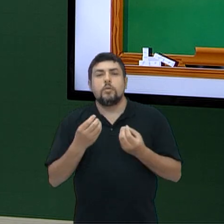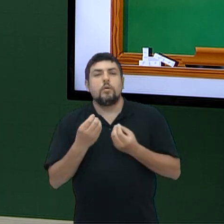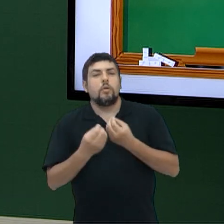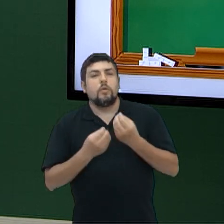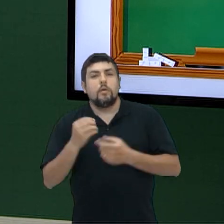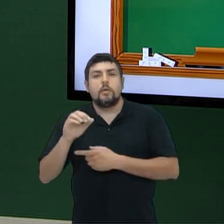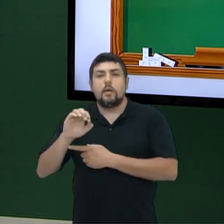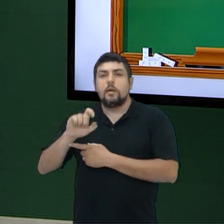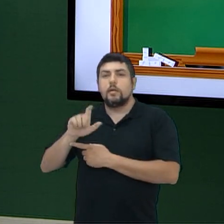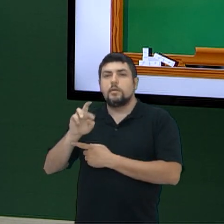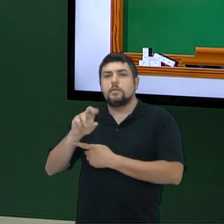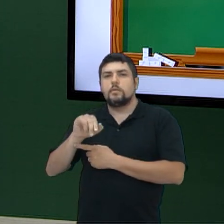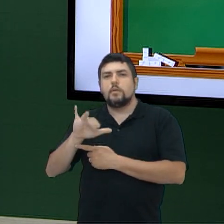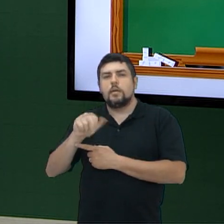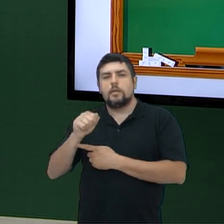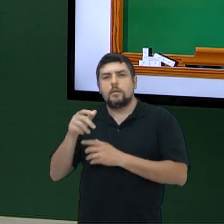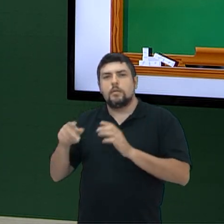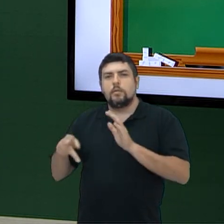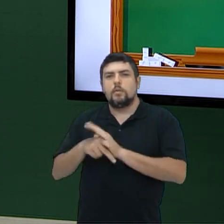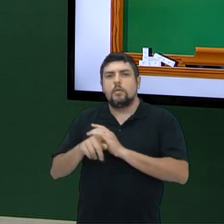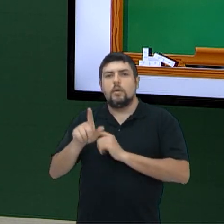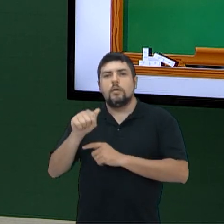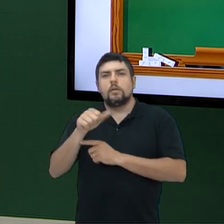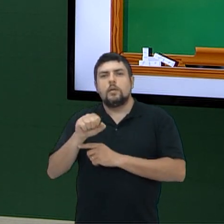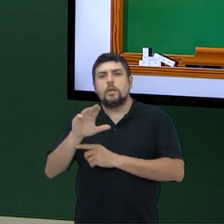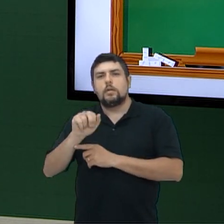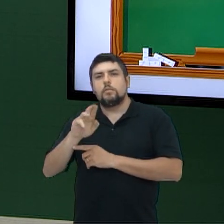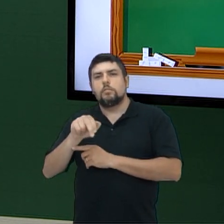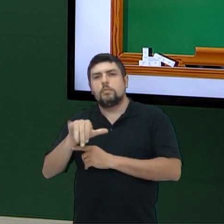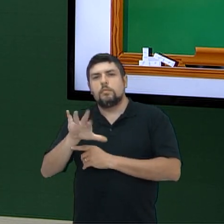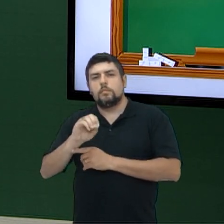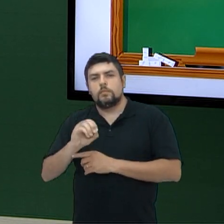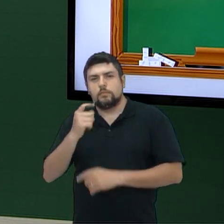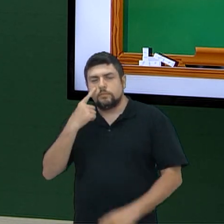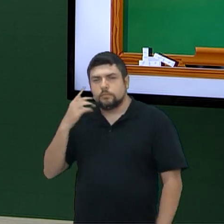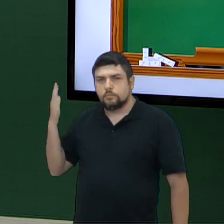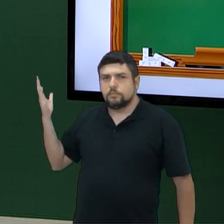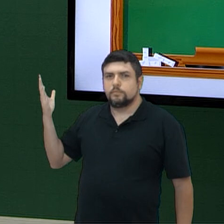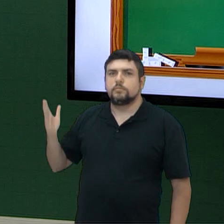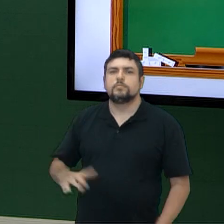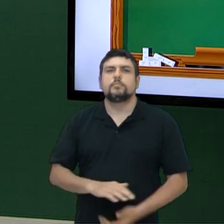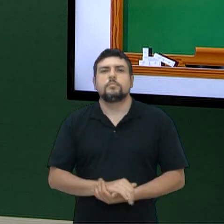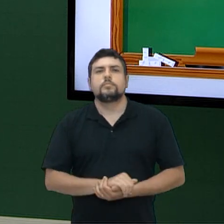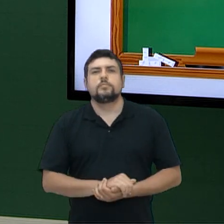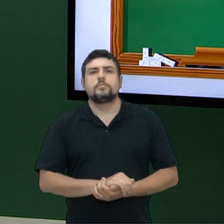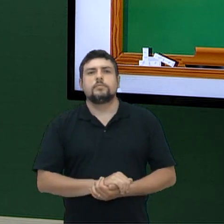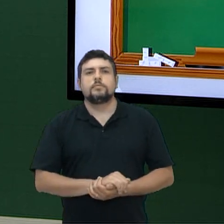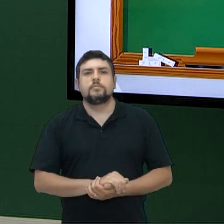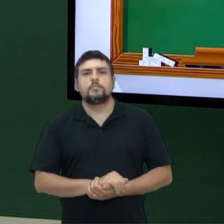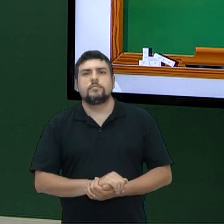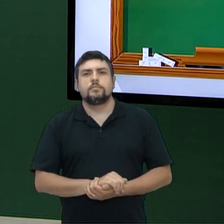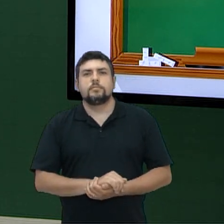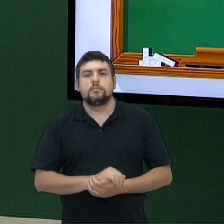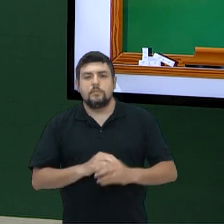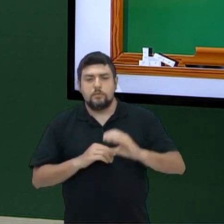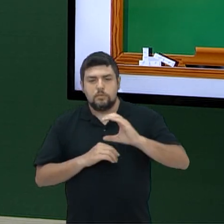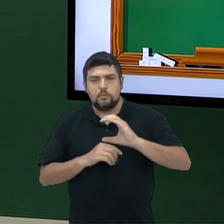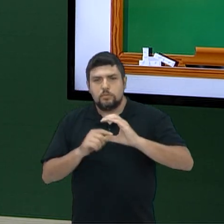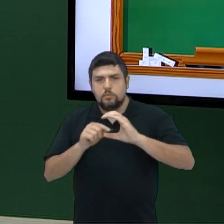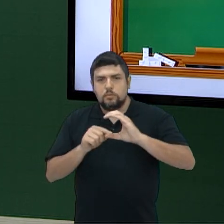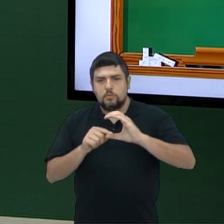do gás carbônico, beleza? C fazendo uma dupla ligação com